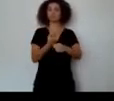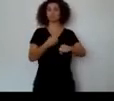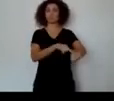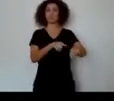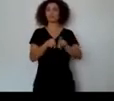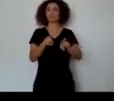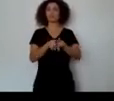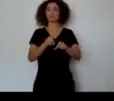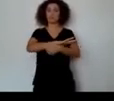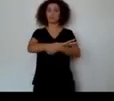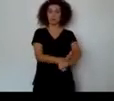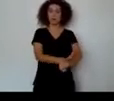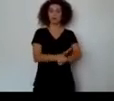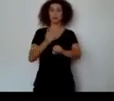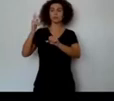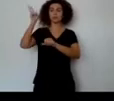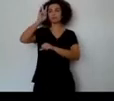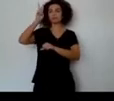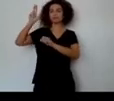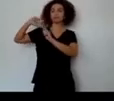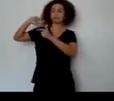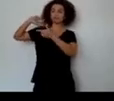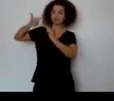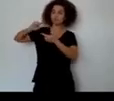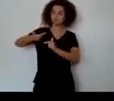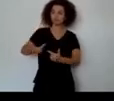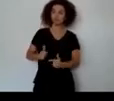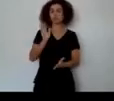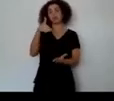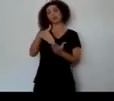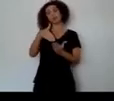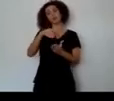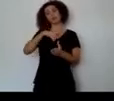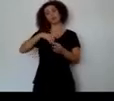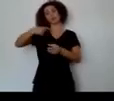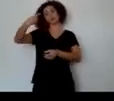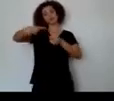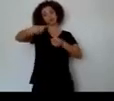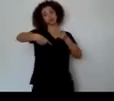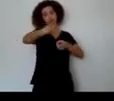racismo, para no final a gente abrir para debate. Que aí a gente